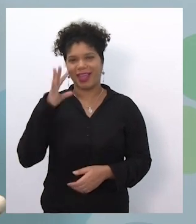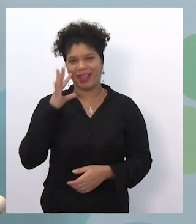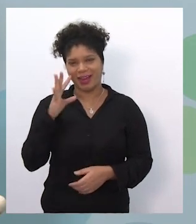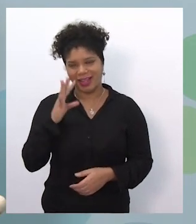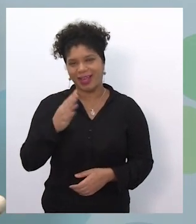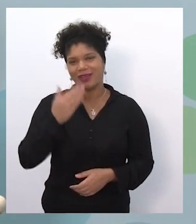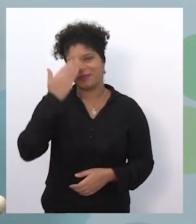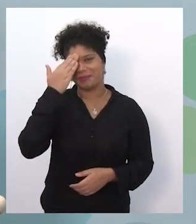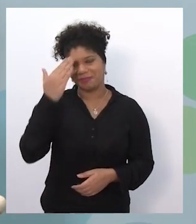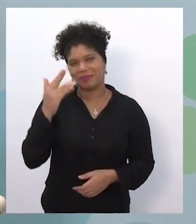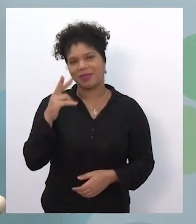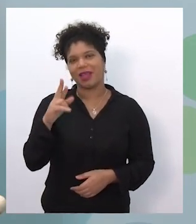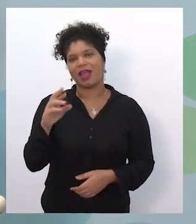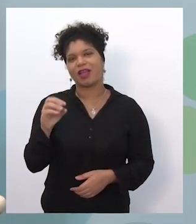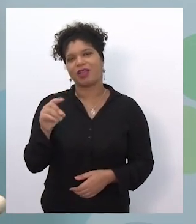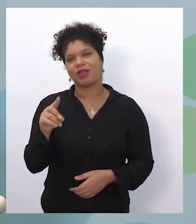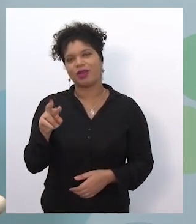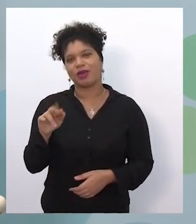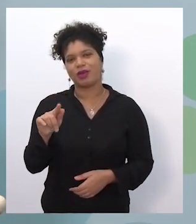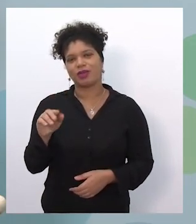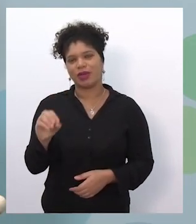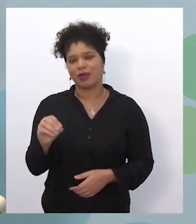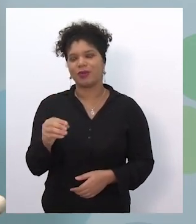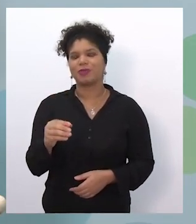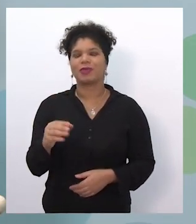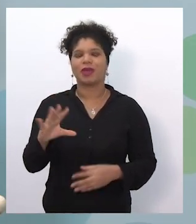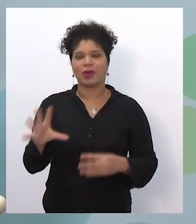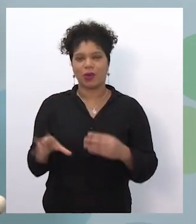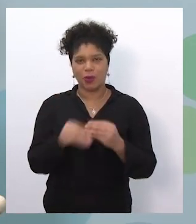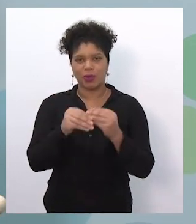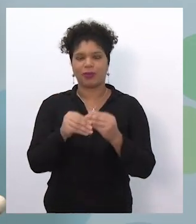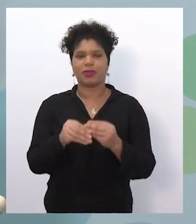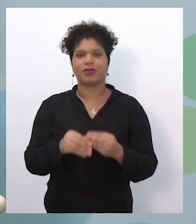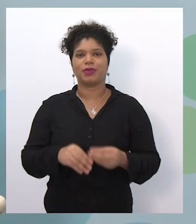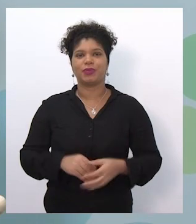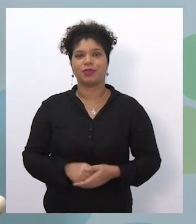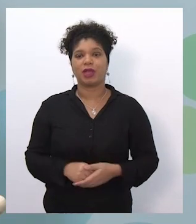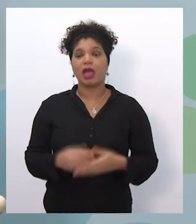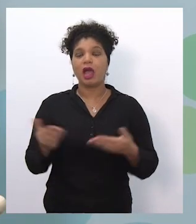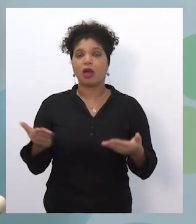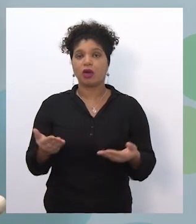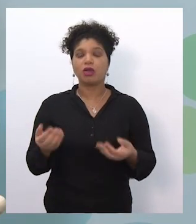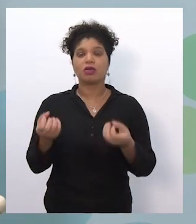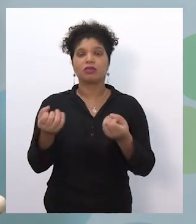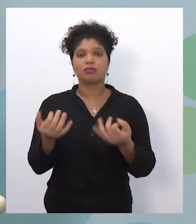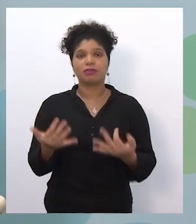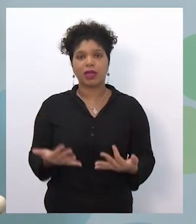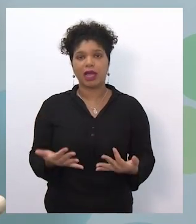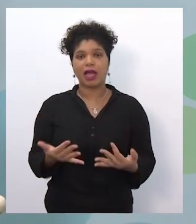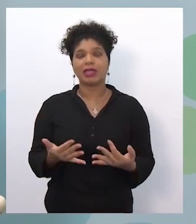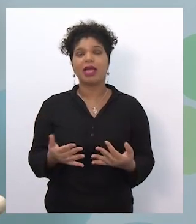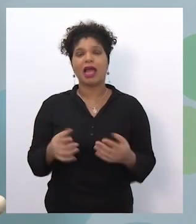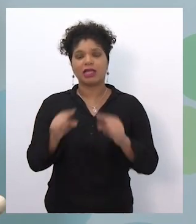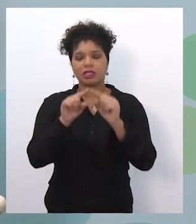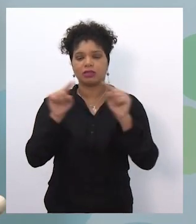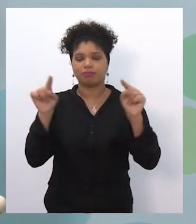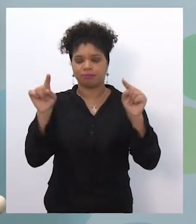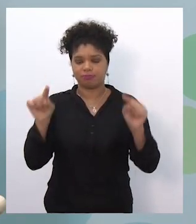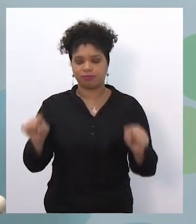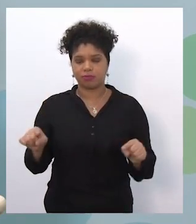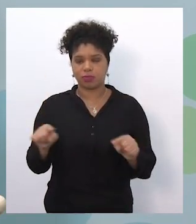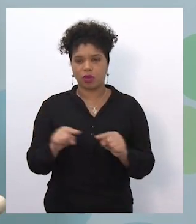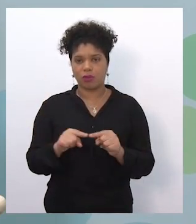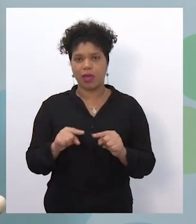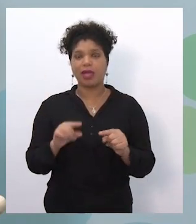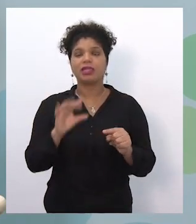Obrigado pela essa explicação, um complemento bem bacana, né? Então, agora a gente vai começar a falar dos componentes, né? Então,